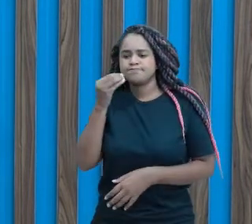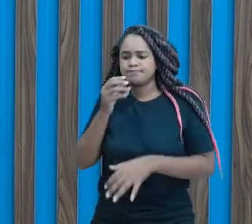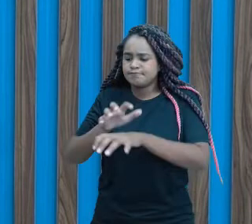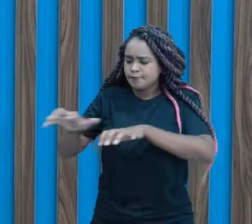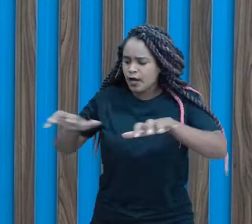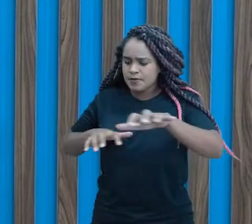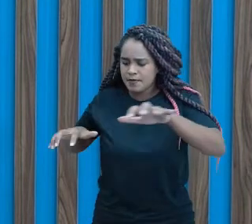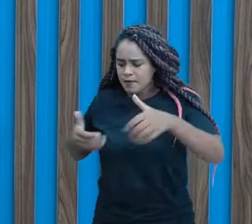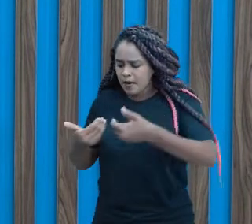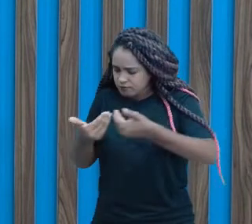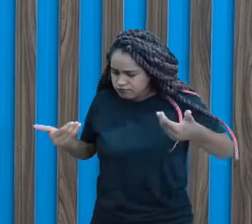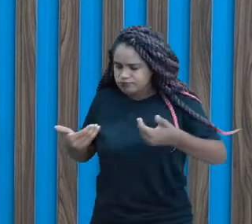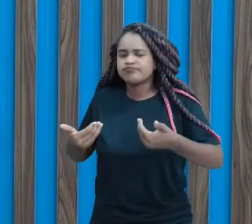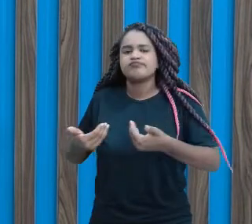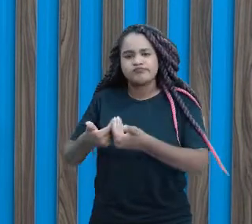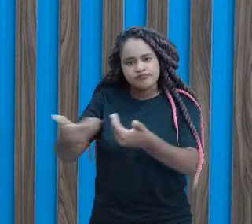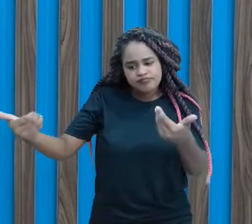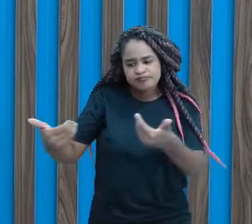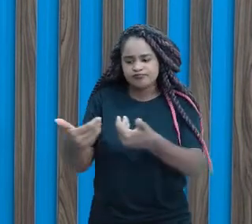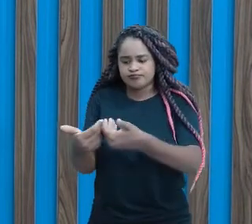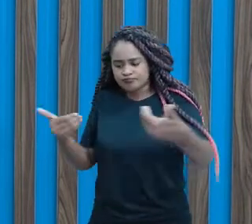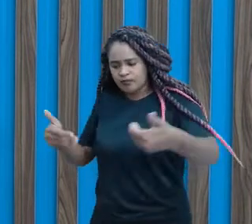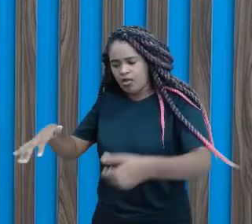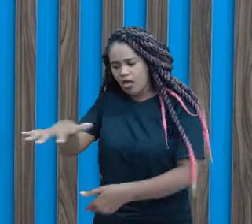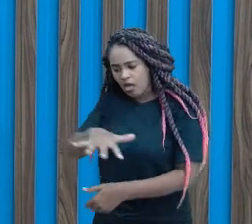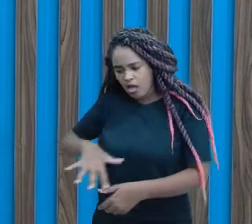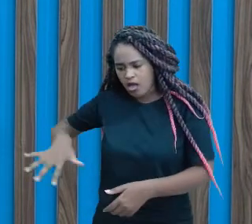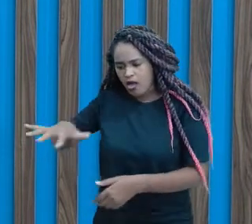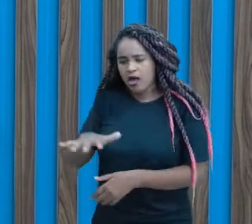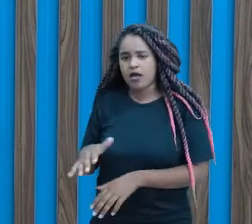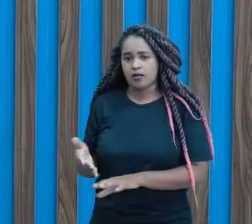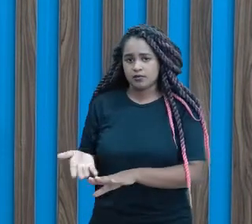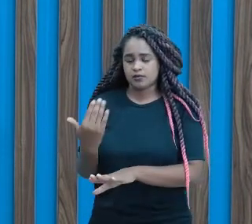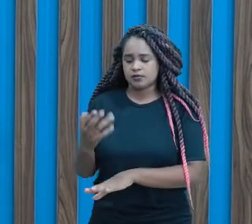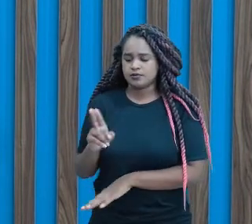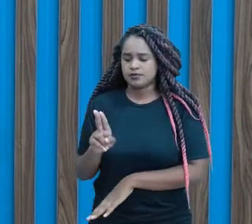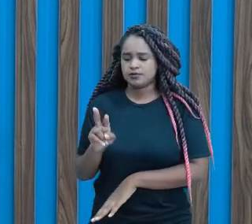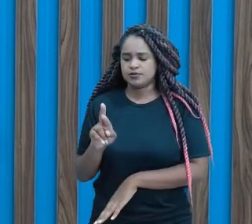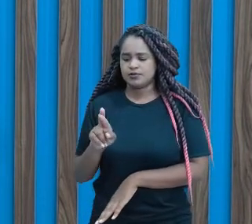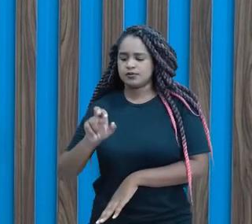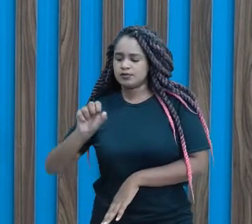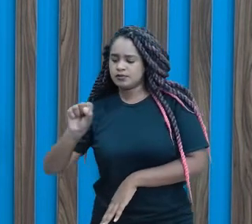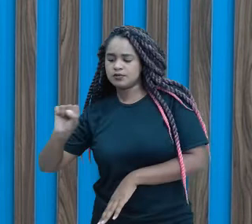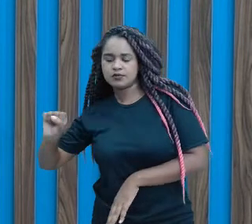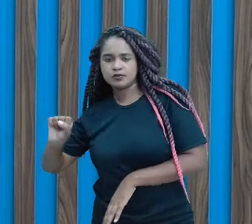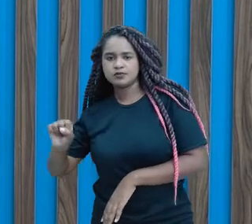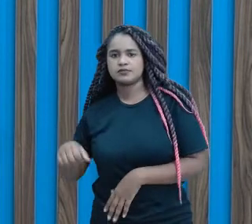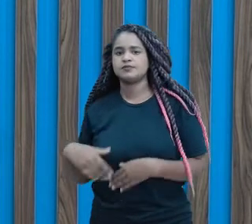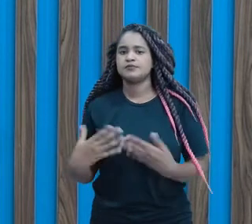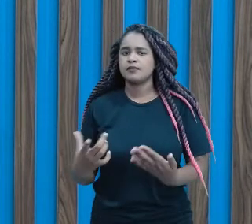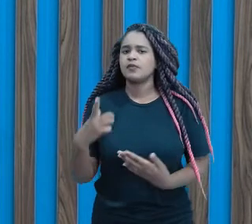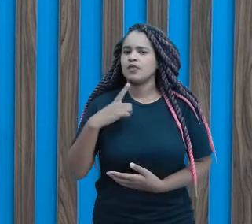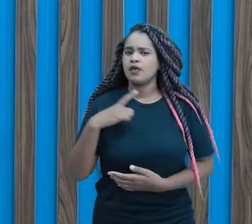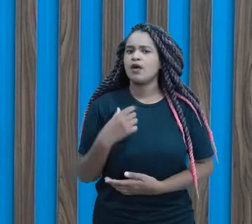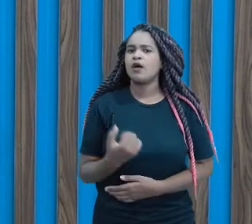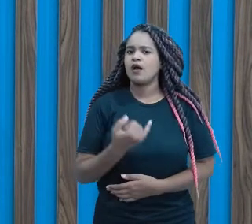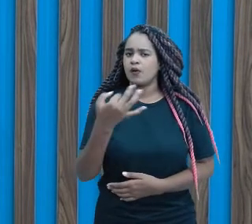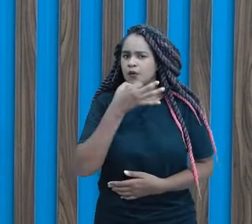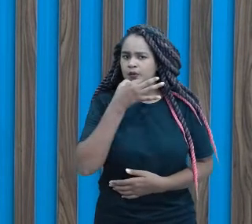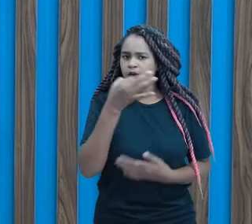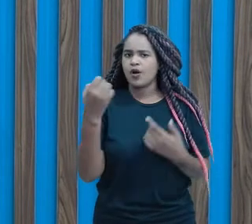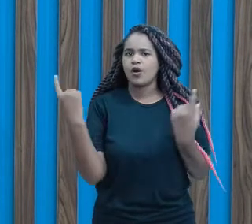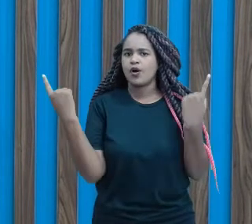de fragmentação do território, né, da antiga União Soviética, né? Então, existem algumas críticas que são feitas a